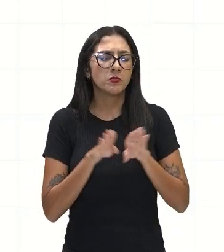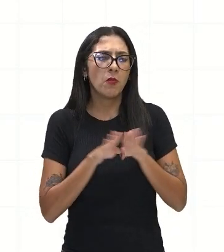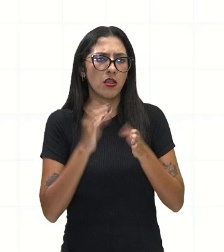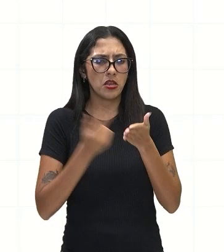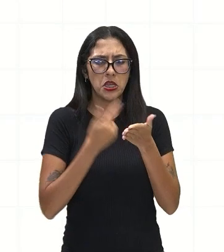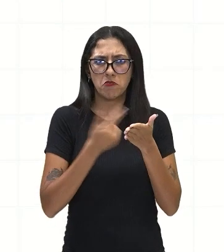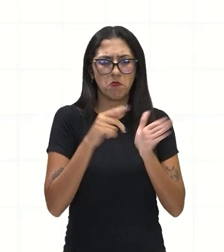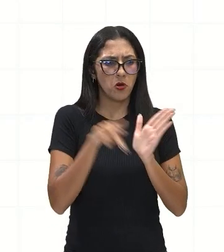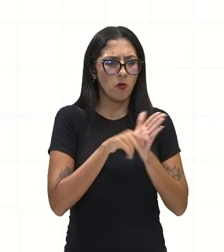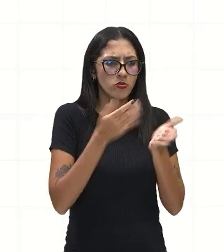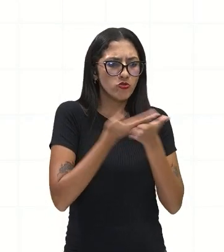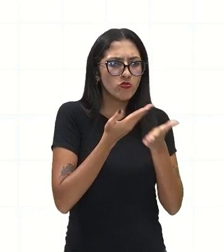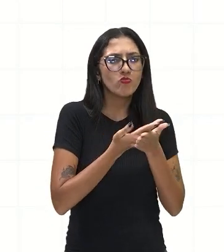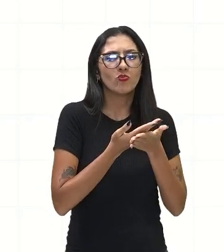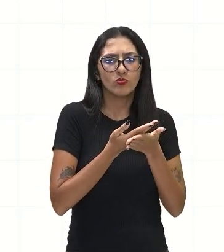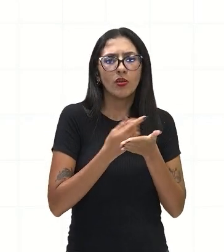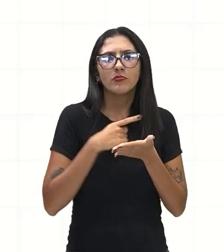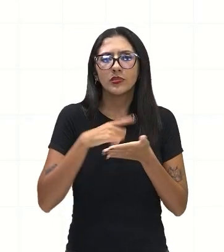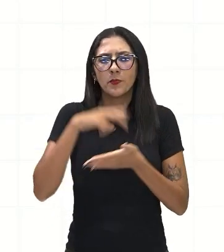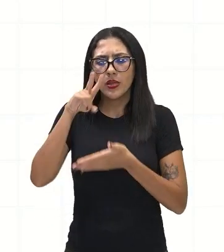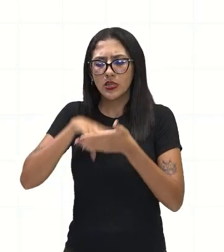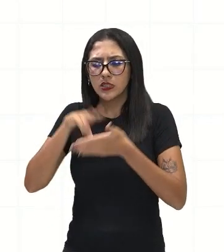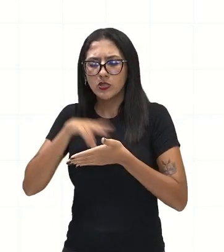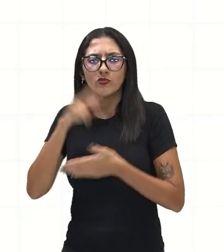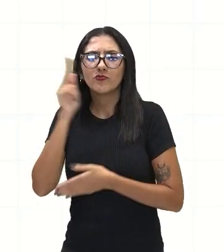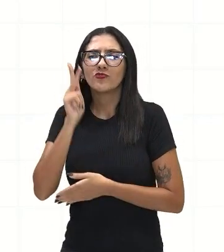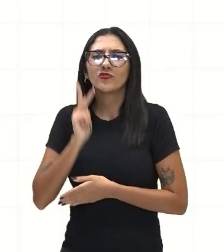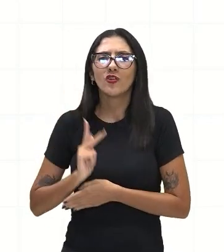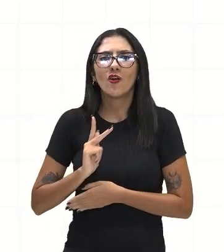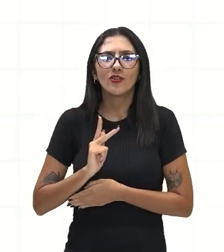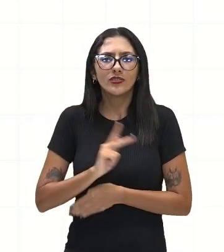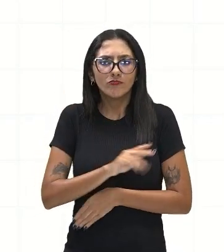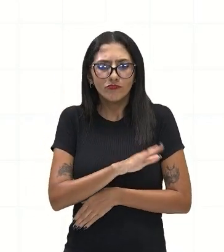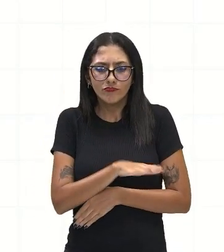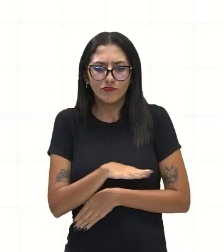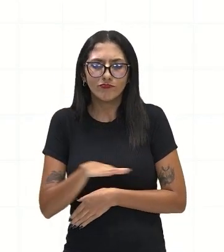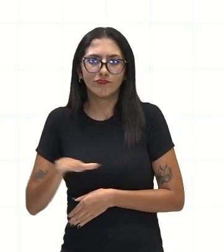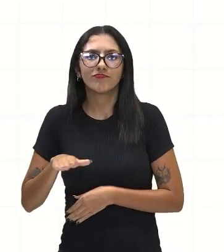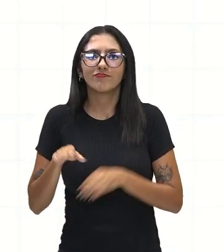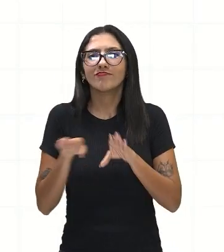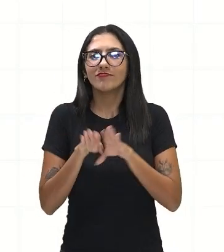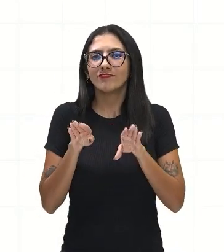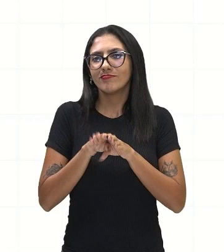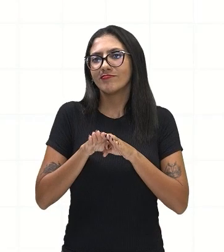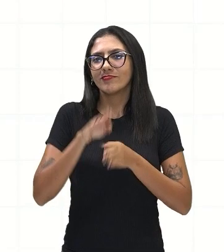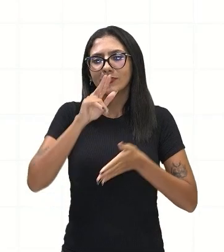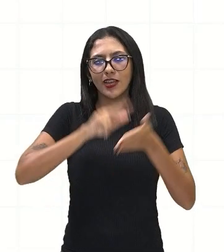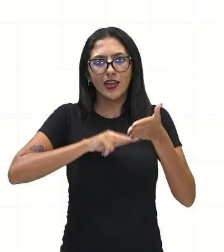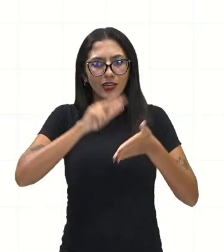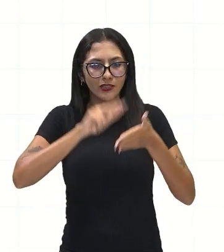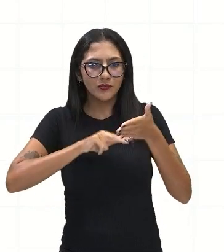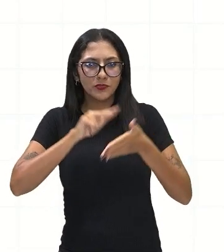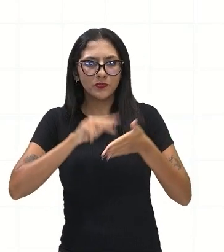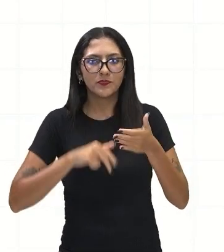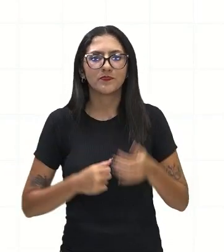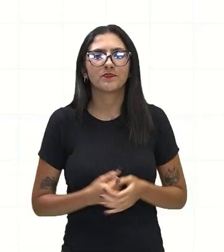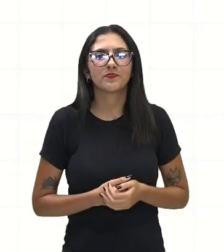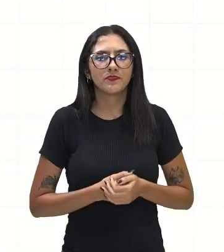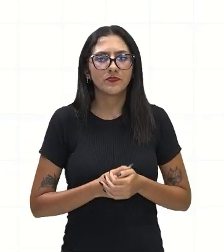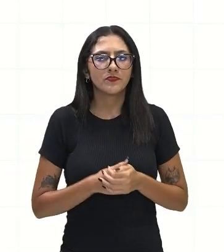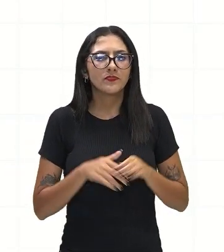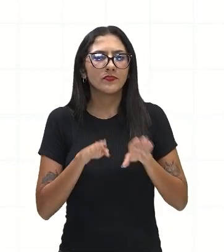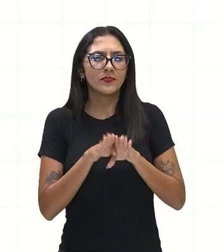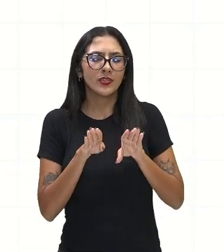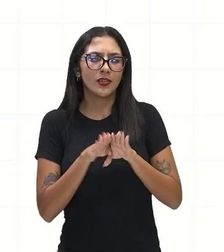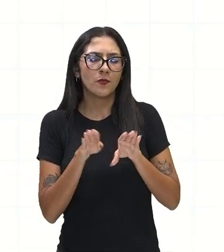escolares, li os de histórias infantis, ou seja, li os livros de histórias infantis e